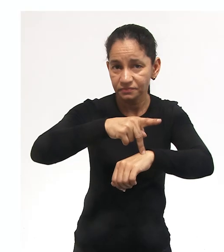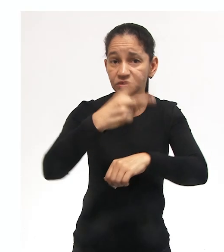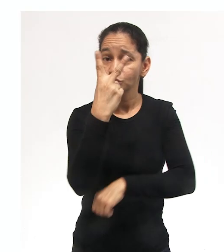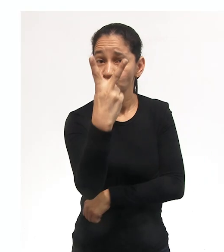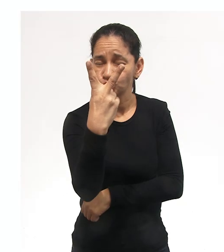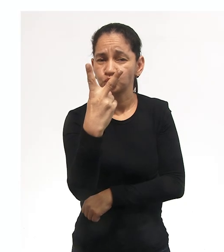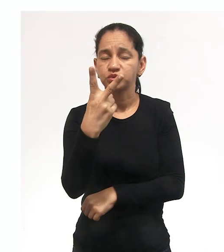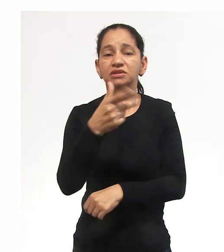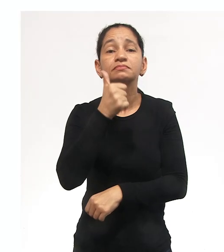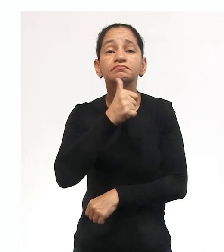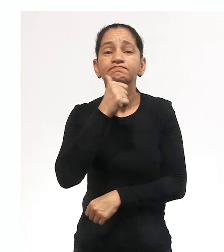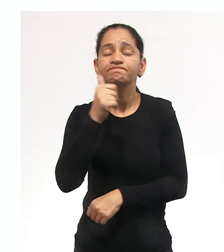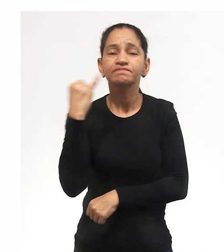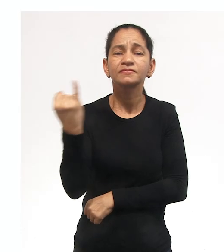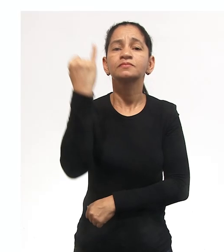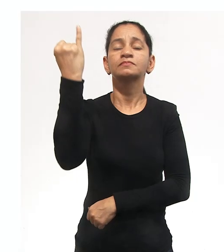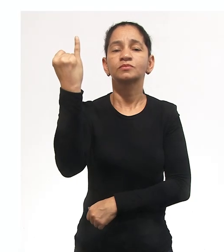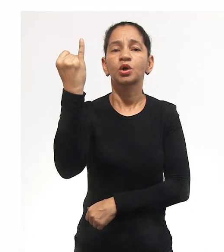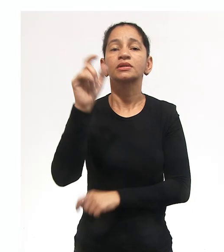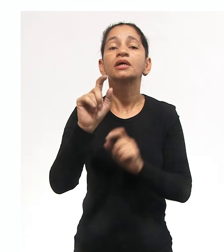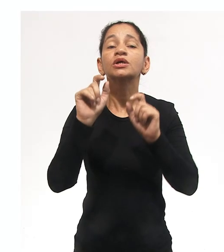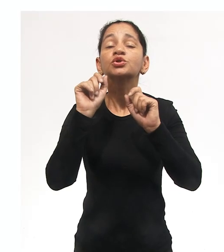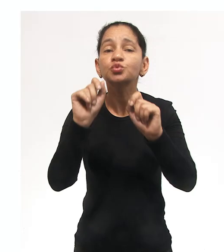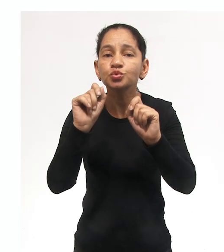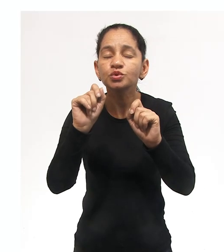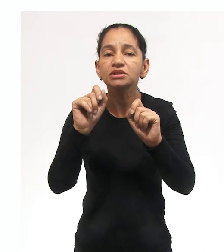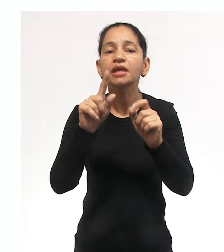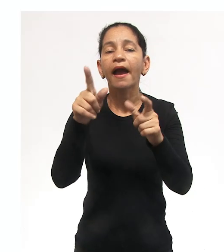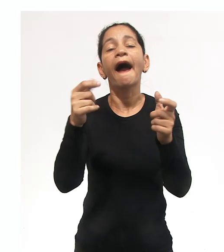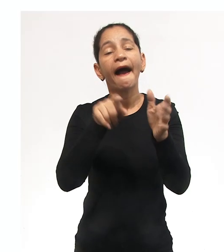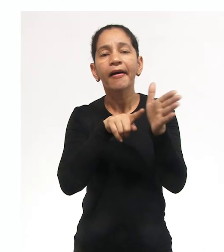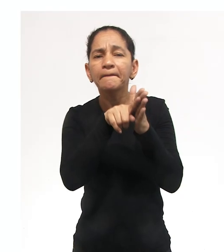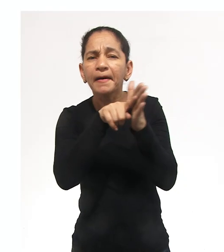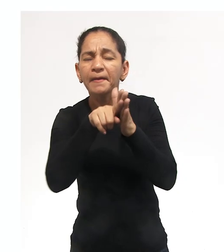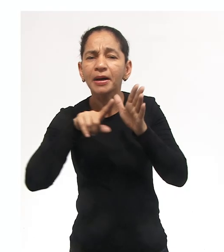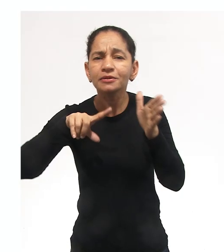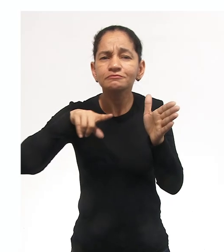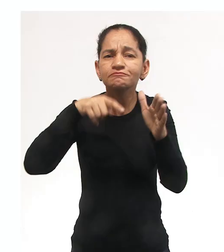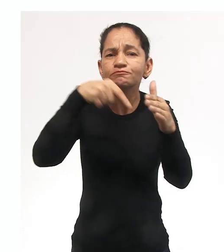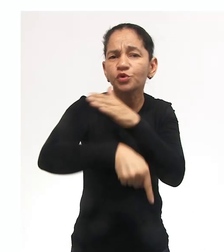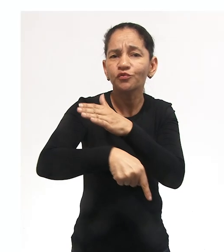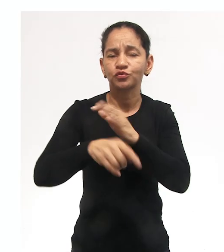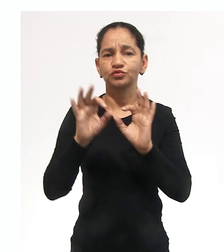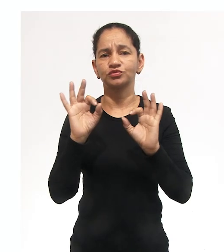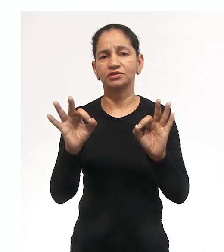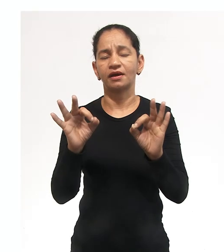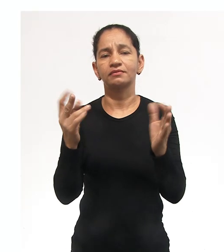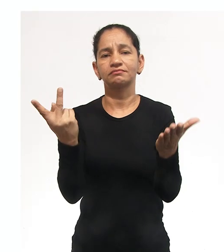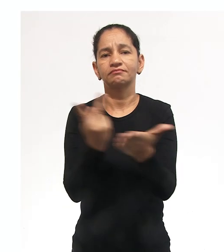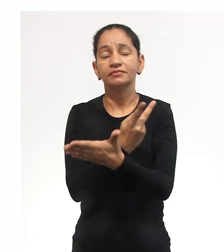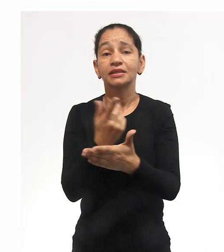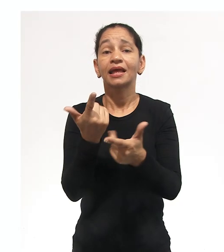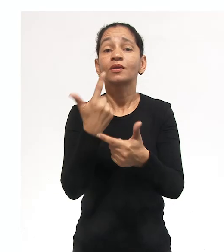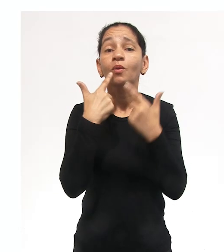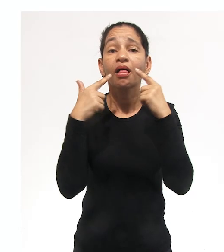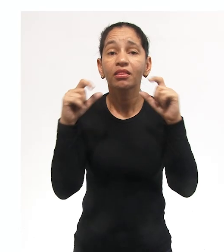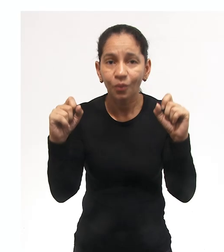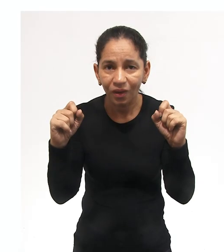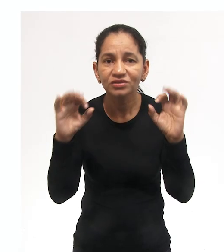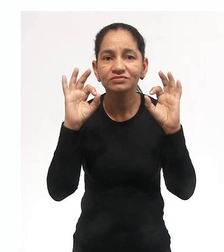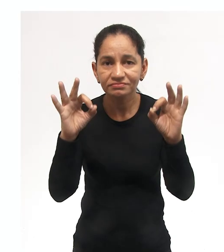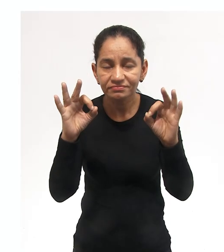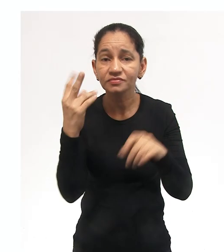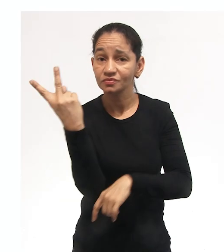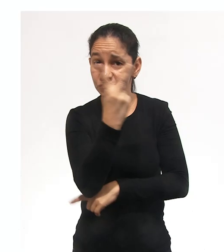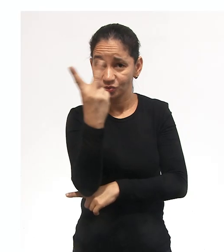Emília Ferreiro e Ana Teberoski, que vai falar da psicogênese da língua escrita. E depois nós